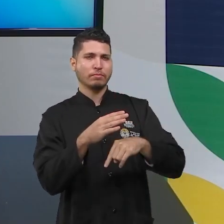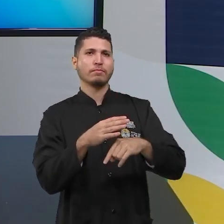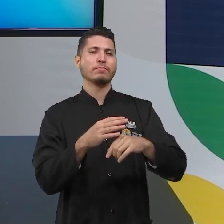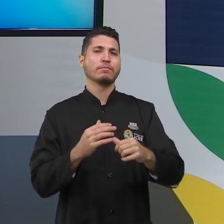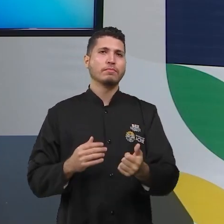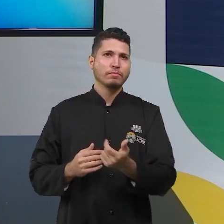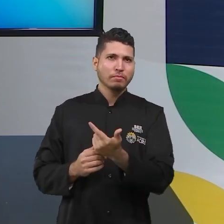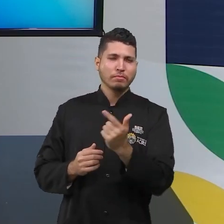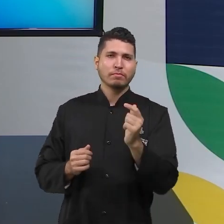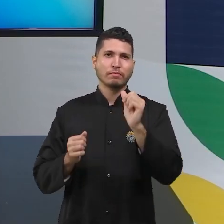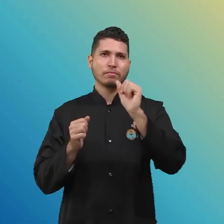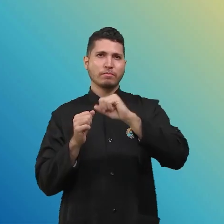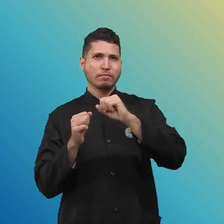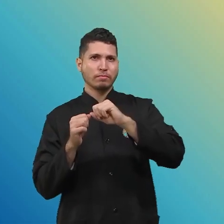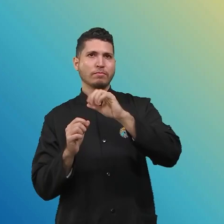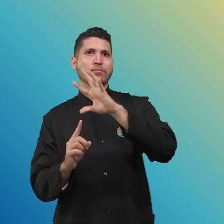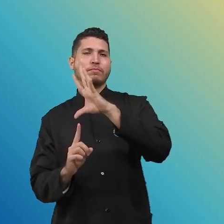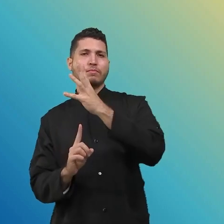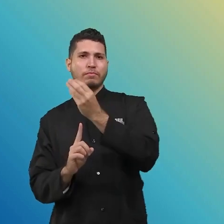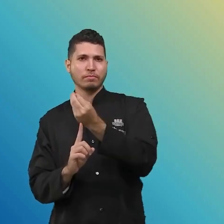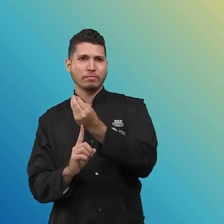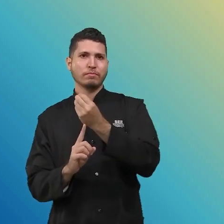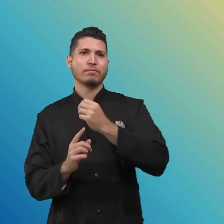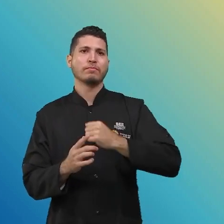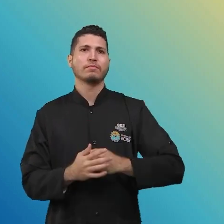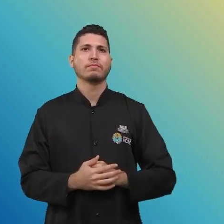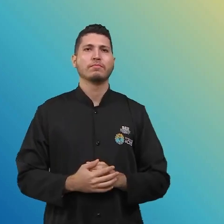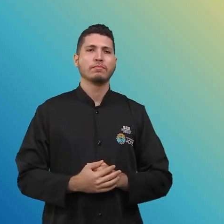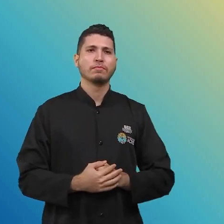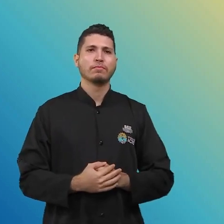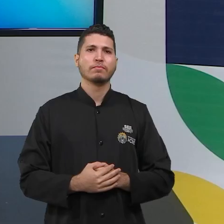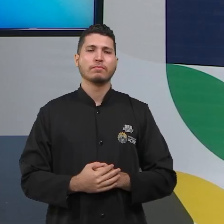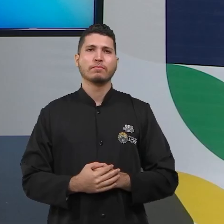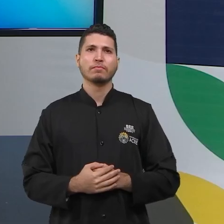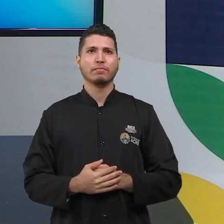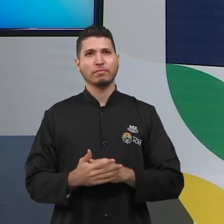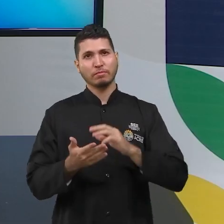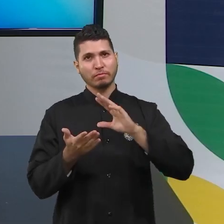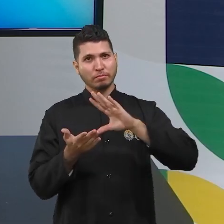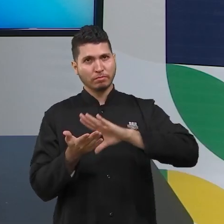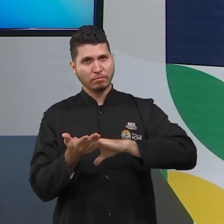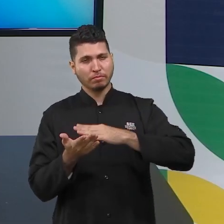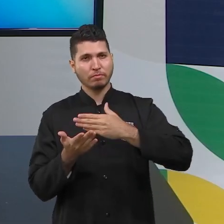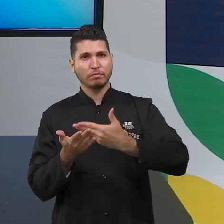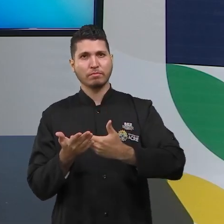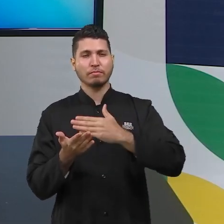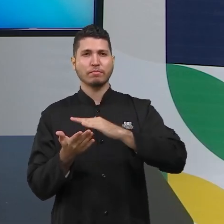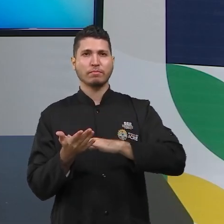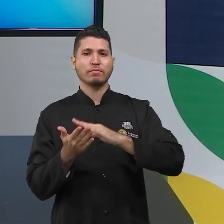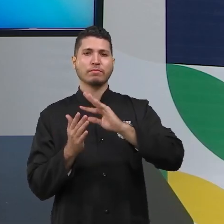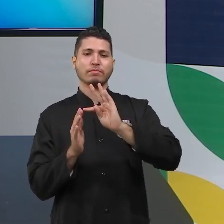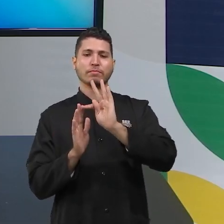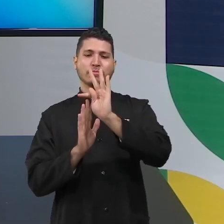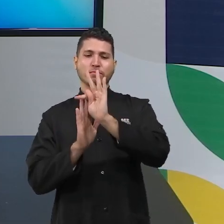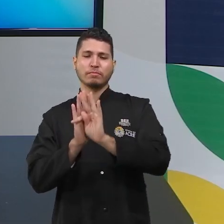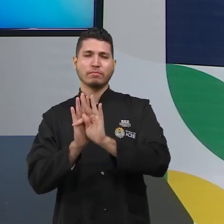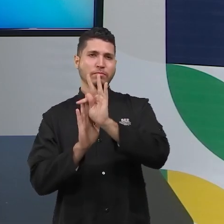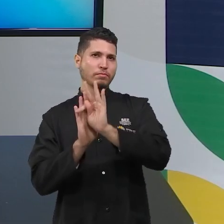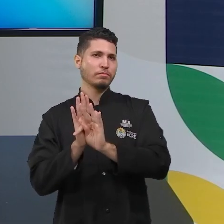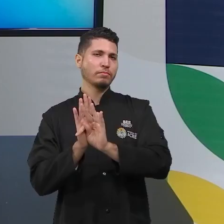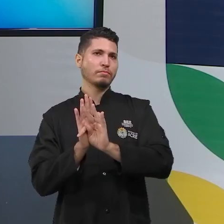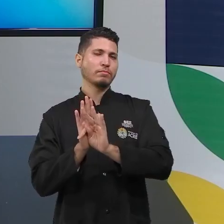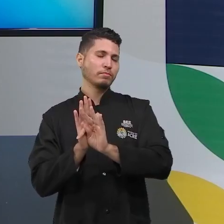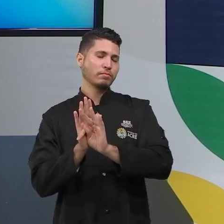plásticas que se encontram lá. Até fazer uma tradução do texto que lá se encontra. encontra. Então, tudo isso é